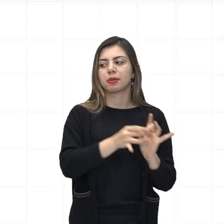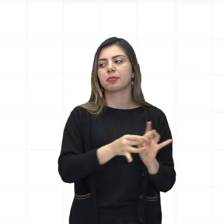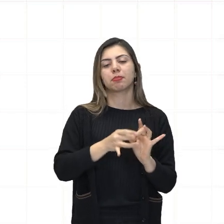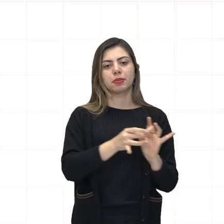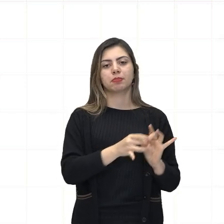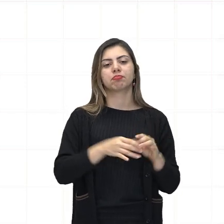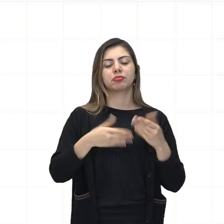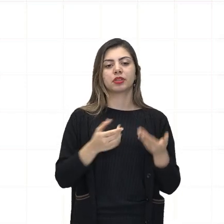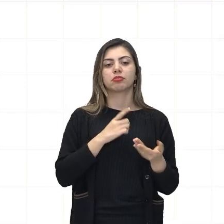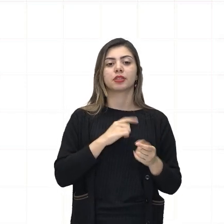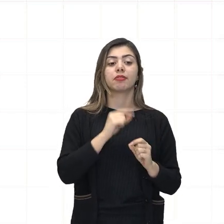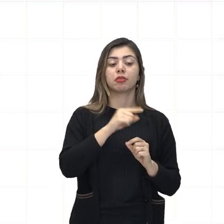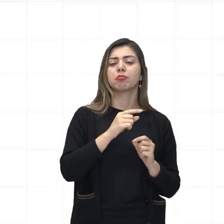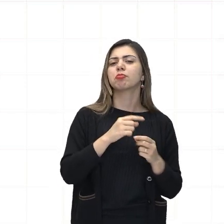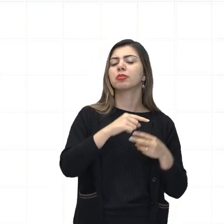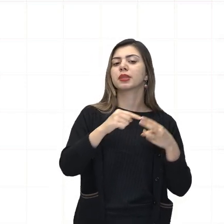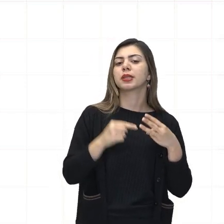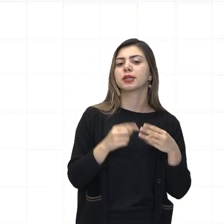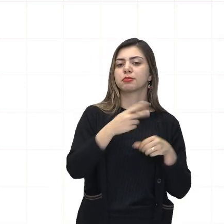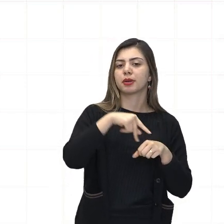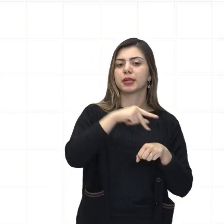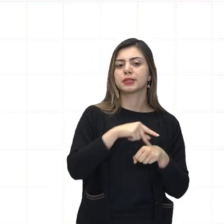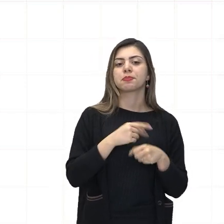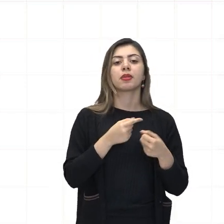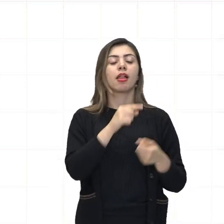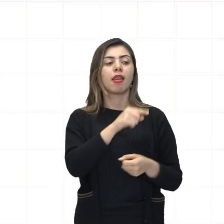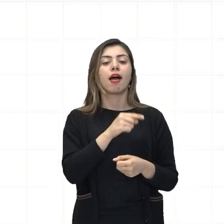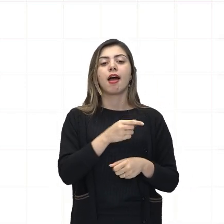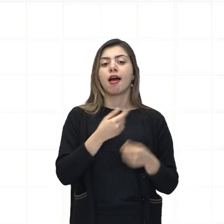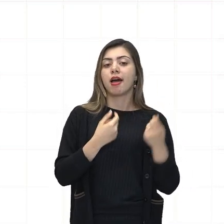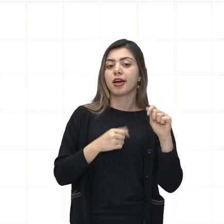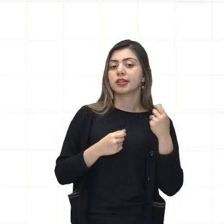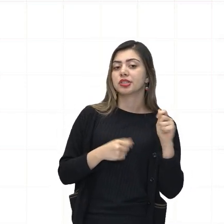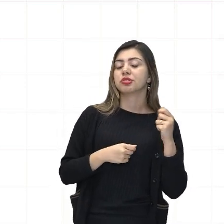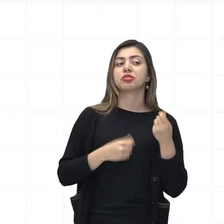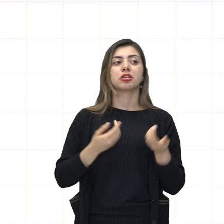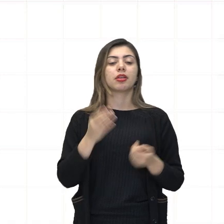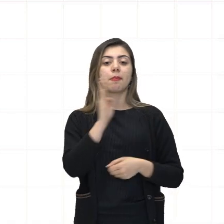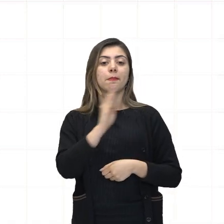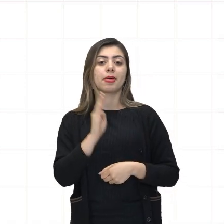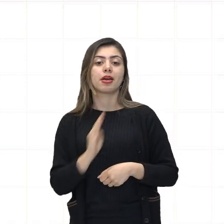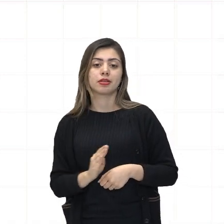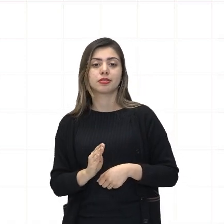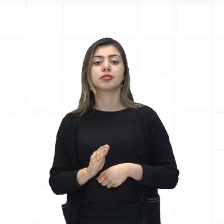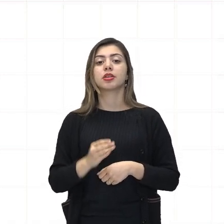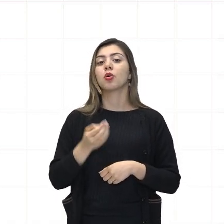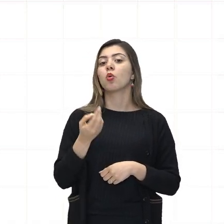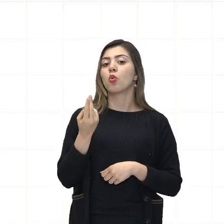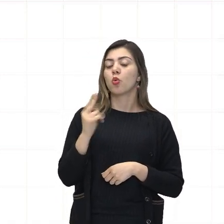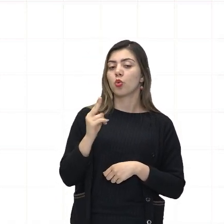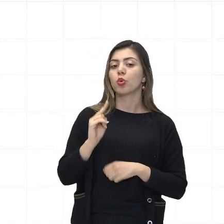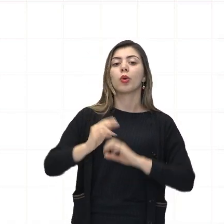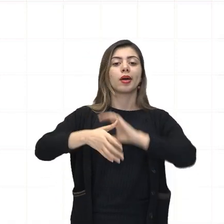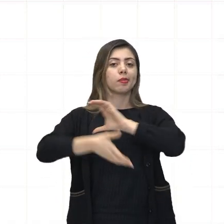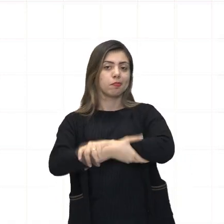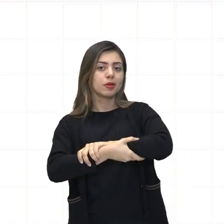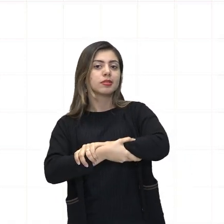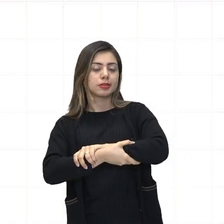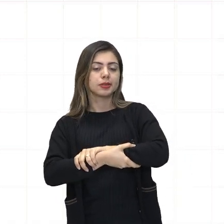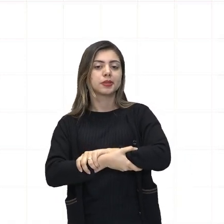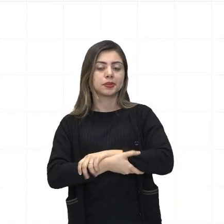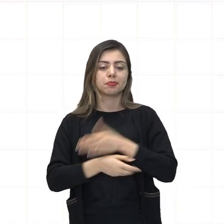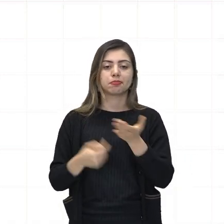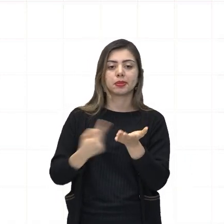entre argentinos, brasileiros e uruguaios. O Paraguai enfrentou uma coalizão formada por